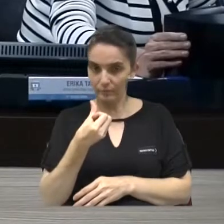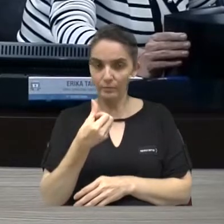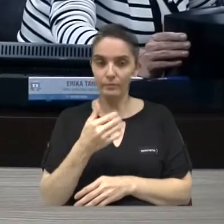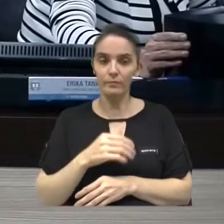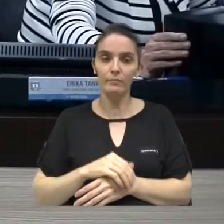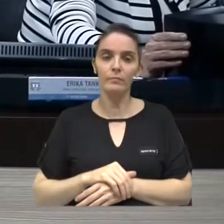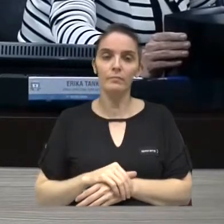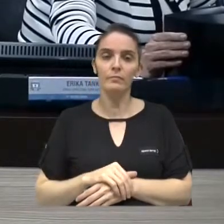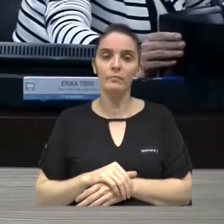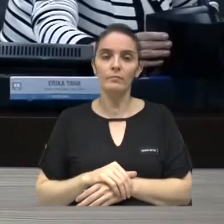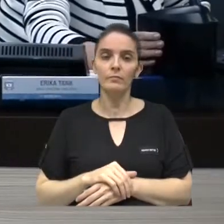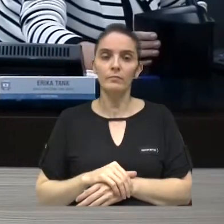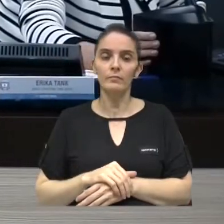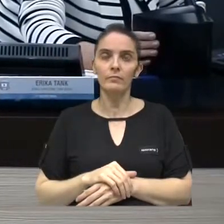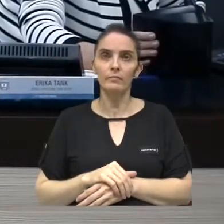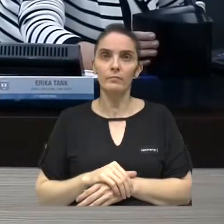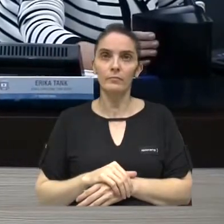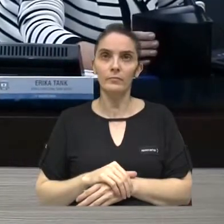36.